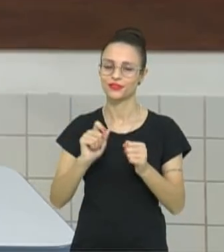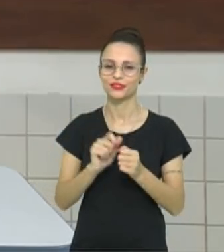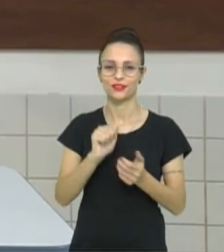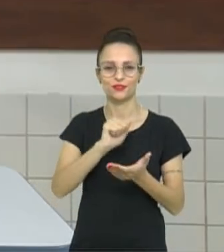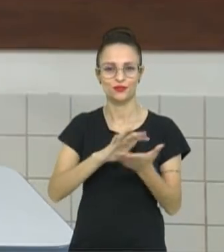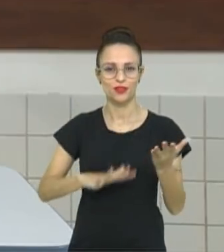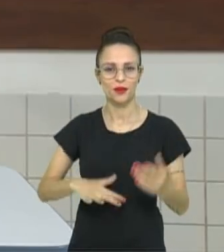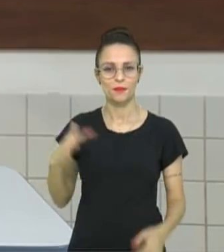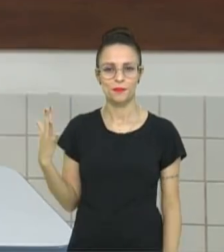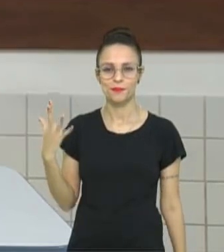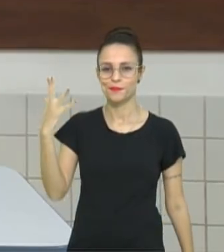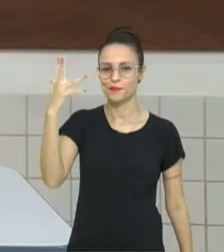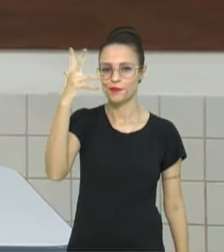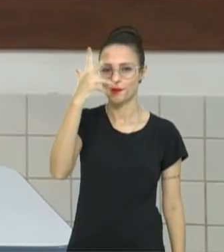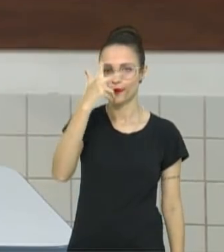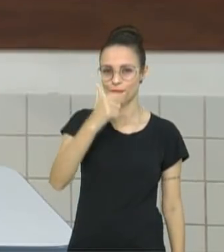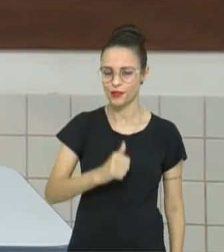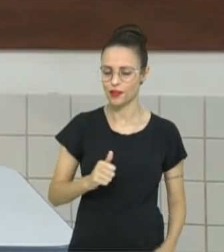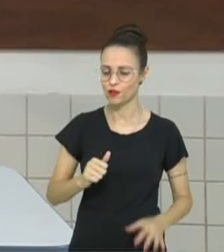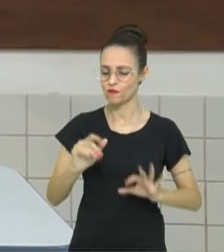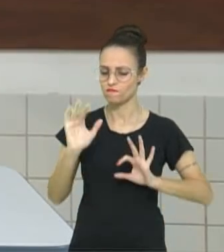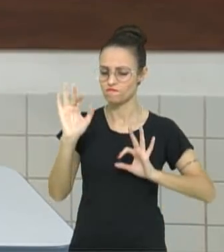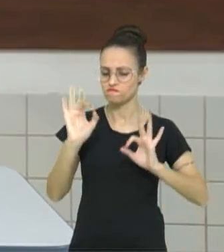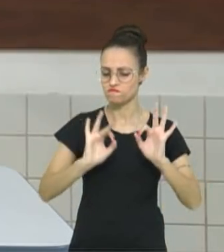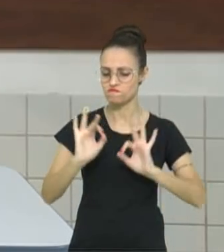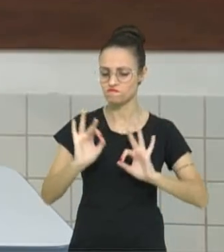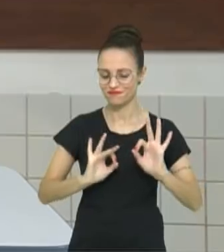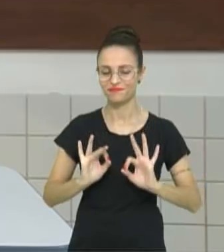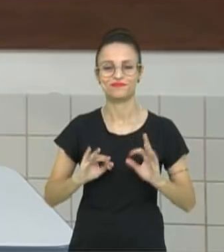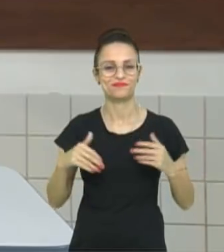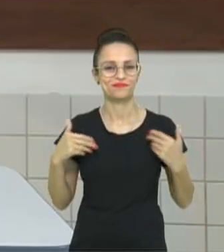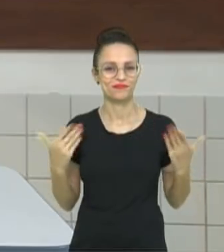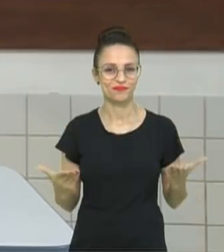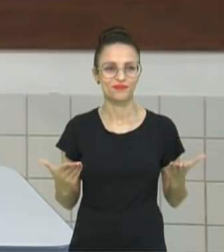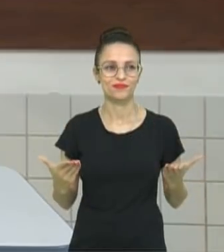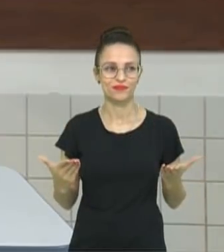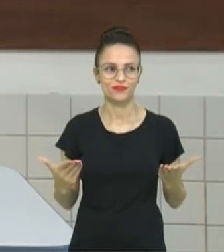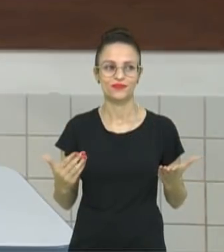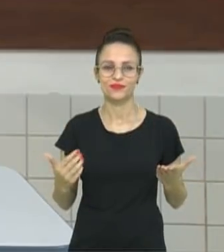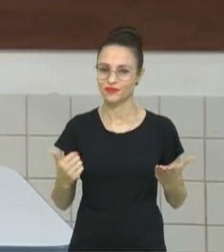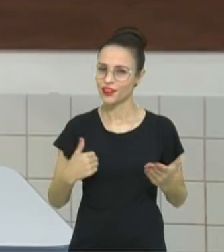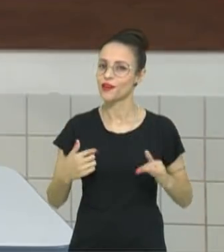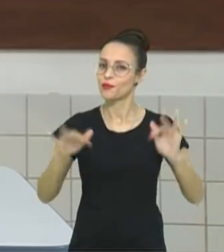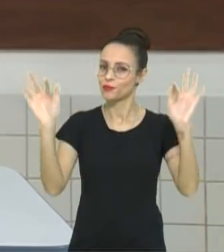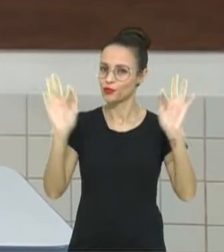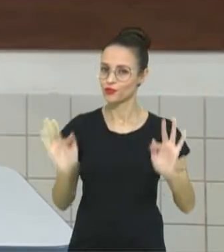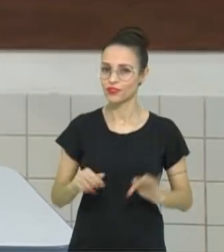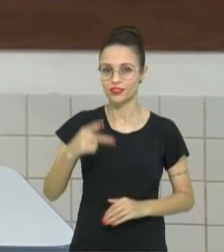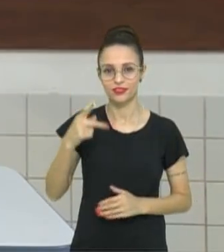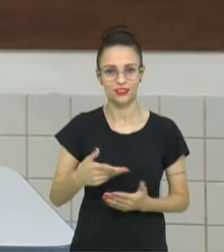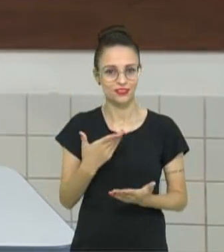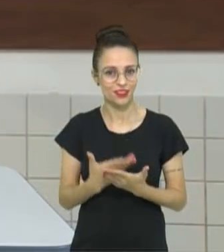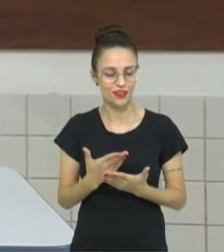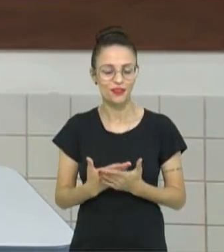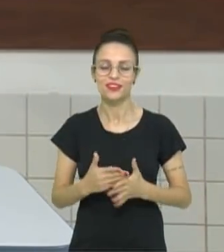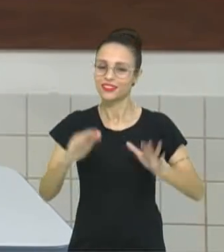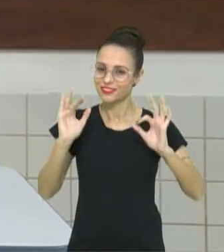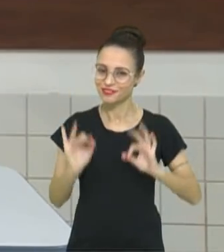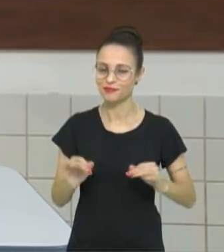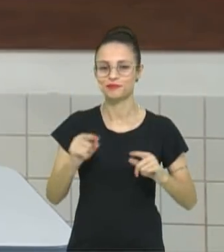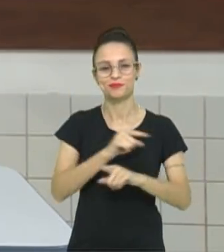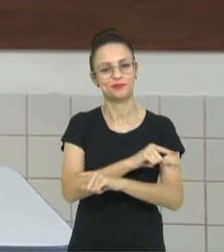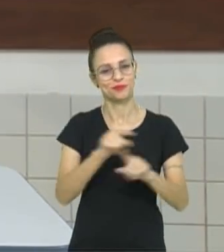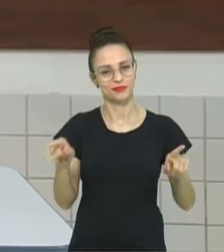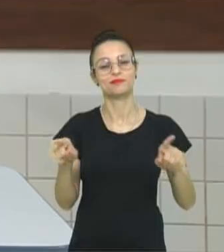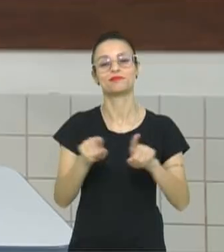bem bonitos, trabalhos com capricho, né? Então, eu fiquei muito feliz nessa aula e tenho certeza que